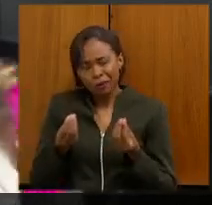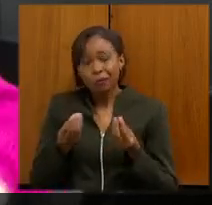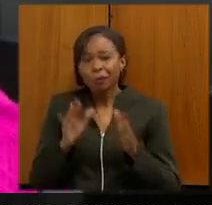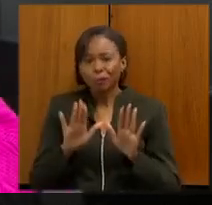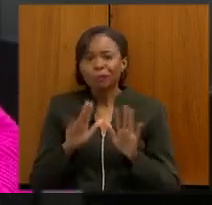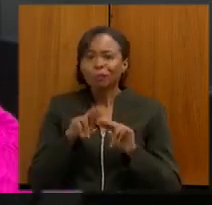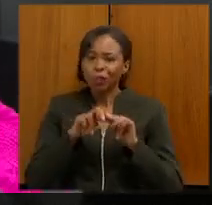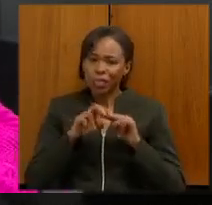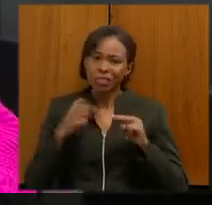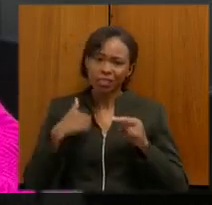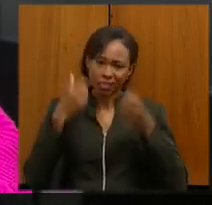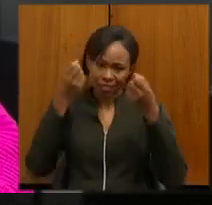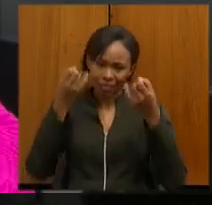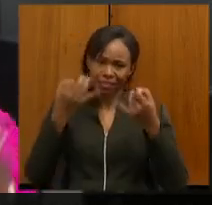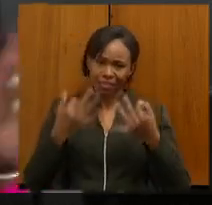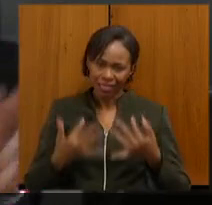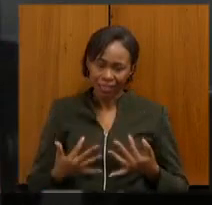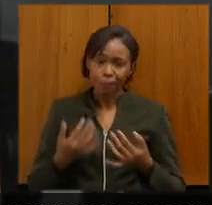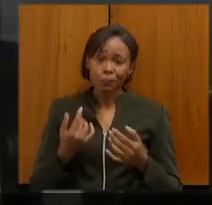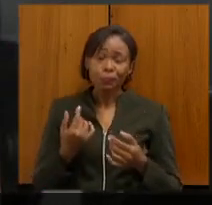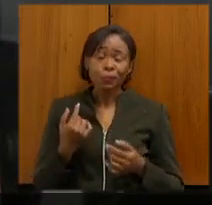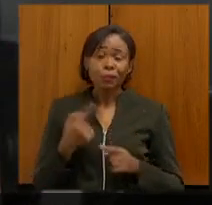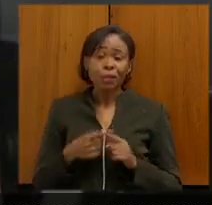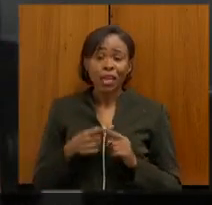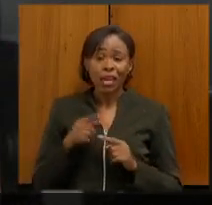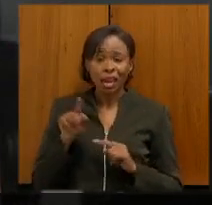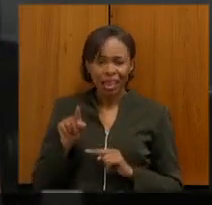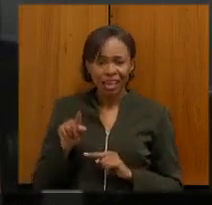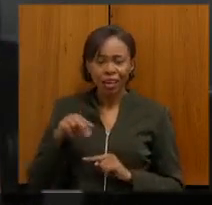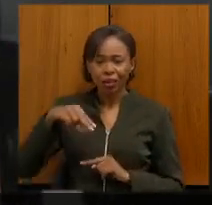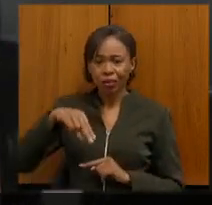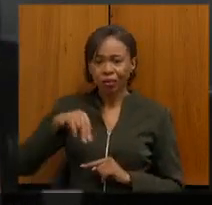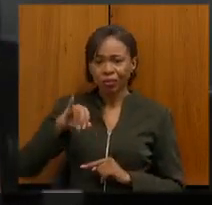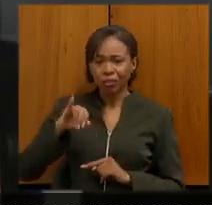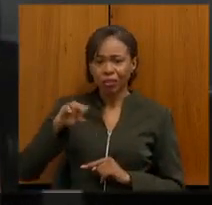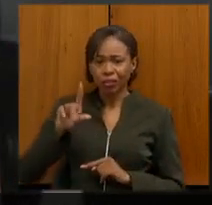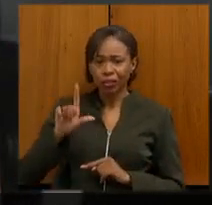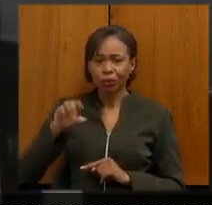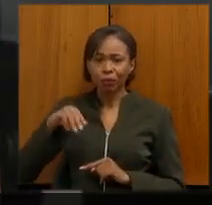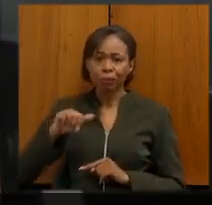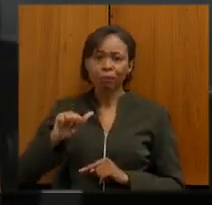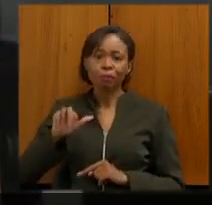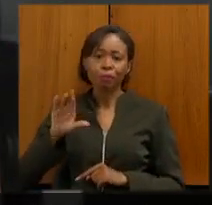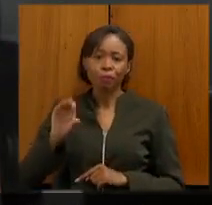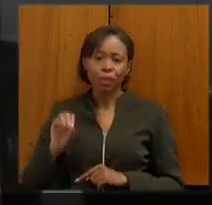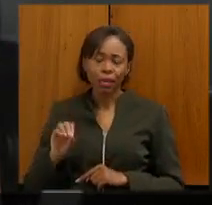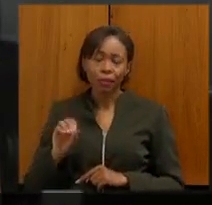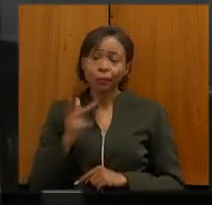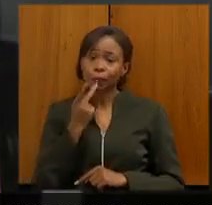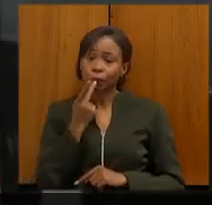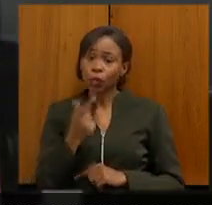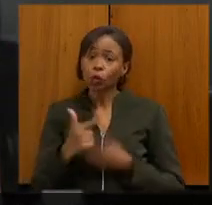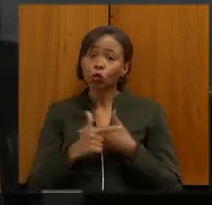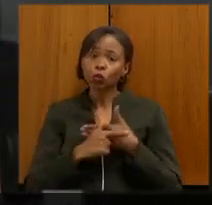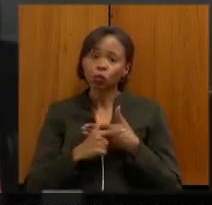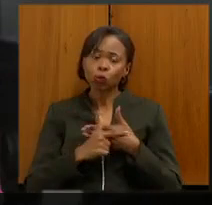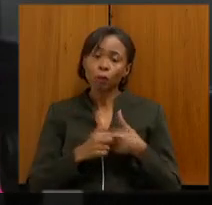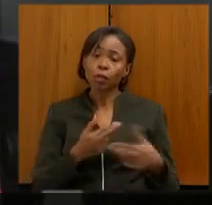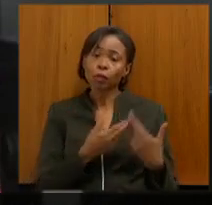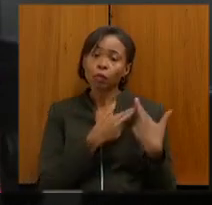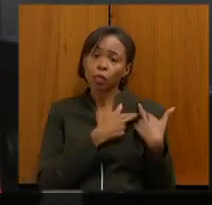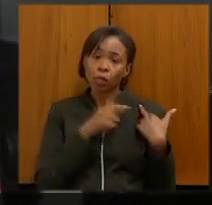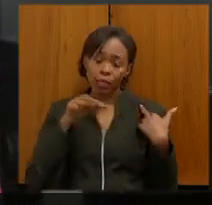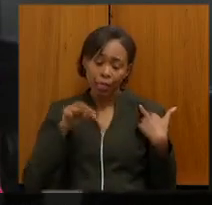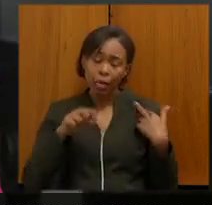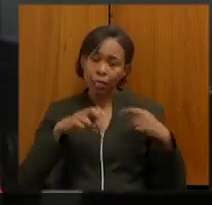queria explicar aqui porque Nilmar é o falar né do papel é da mesa de diálogo